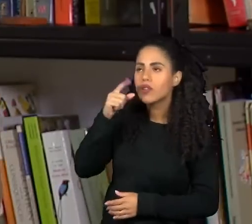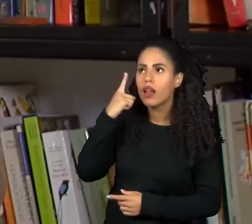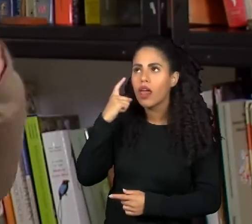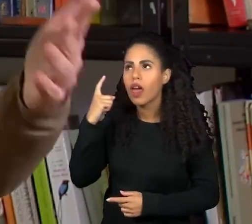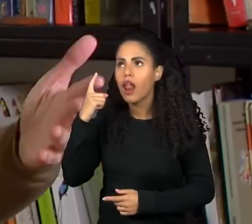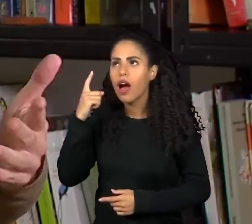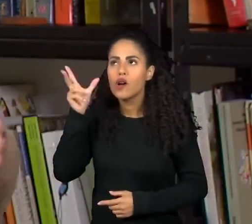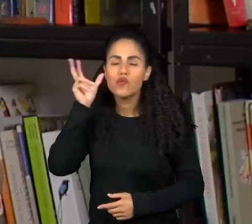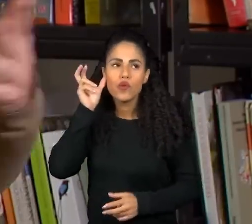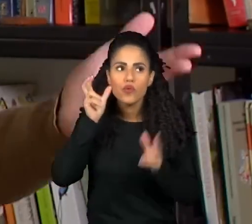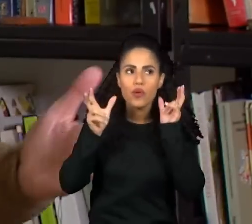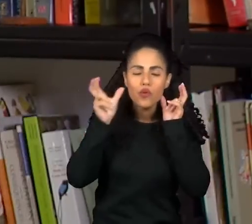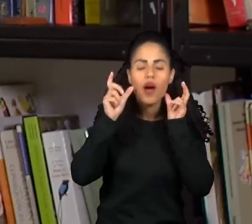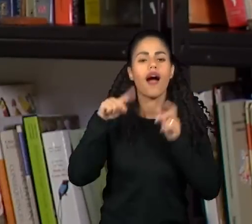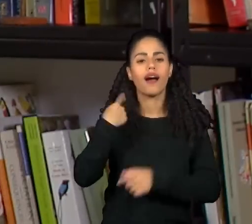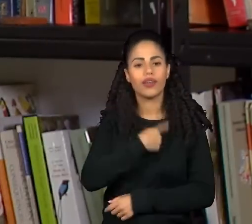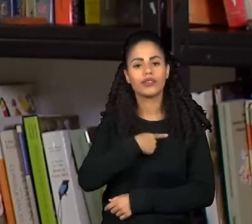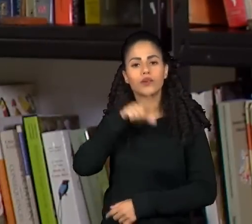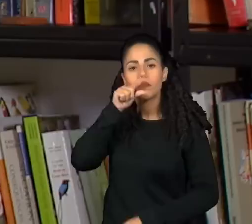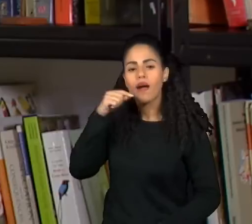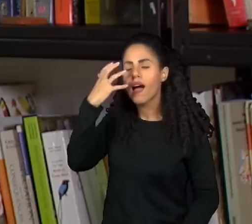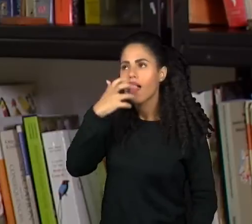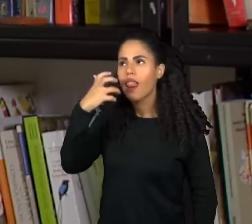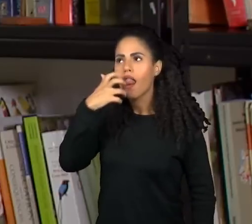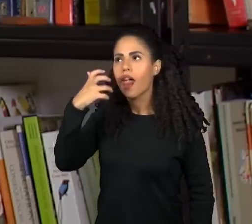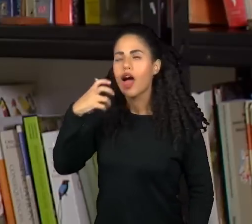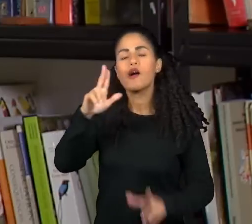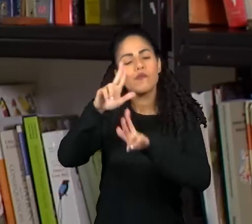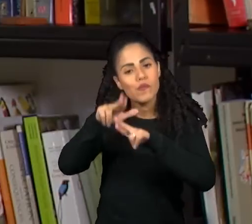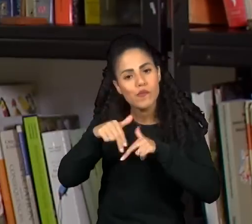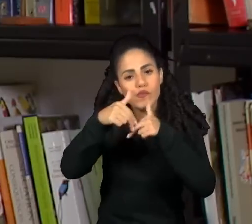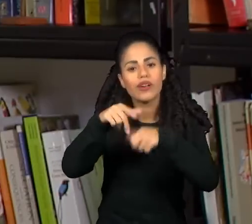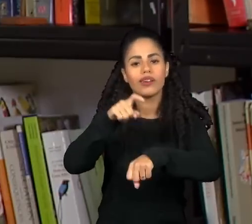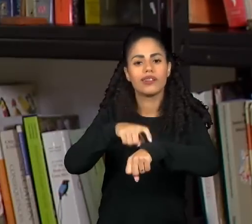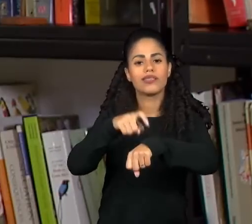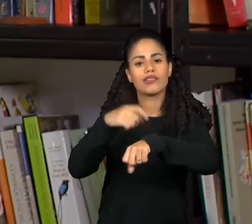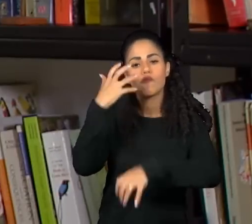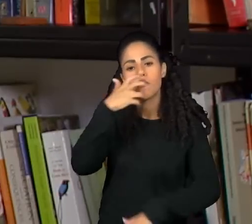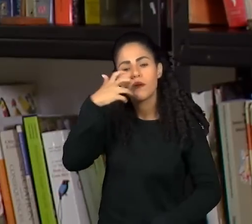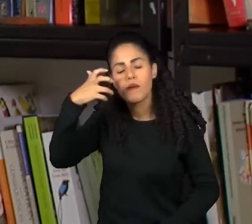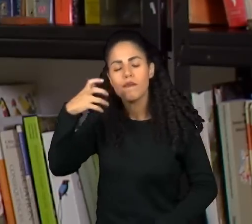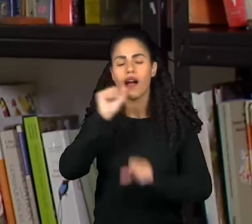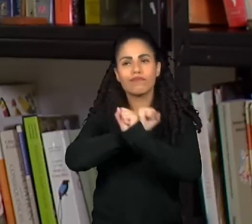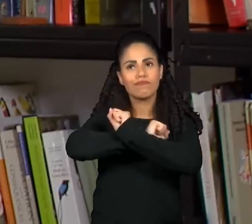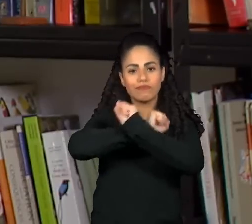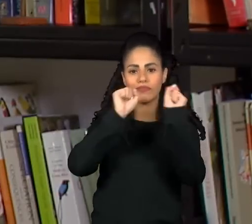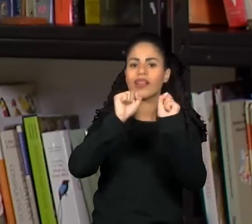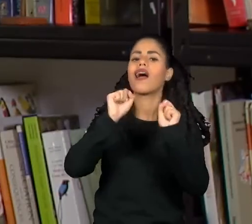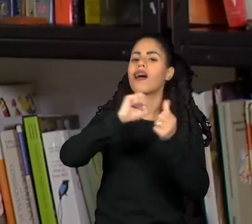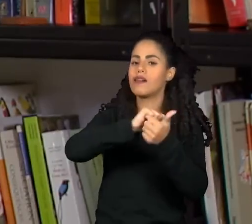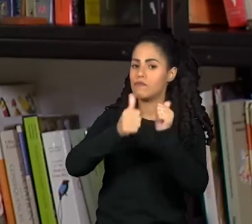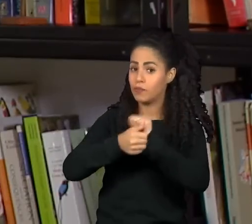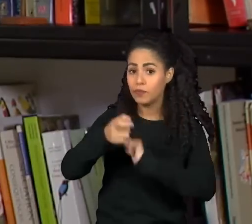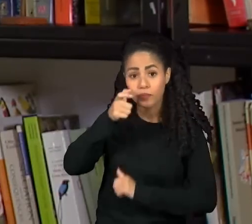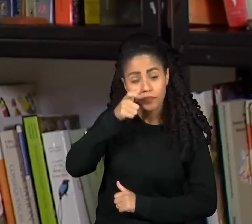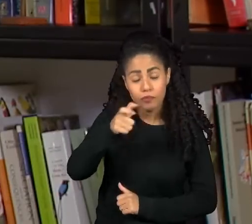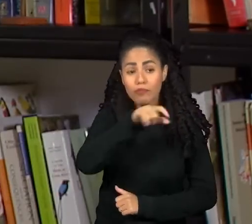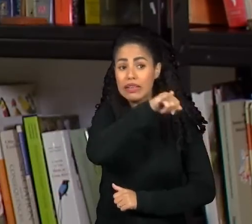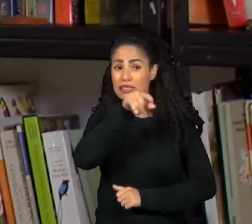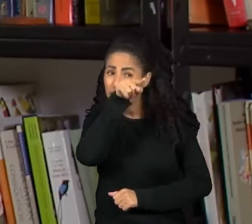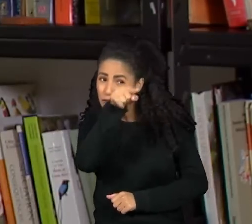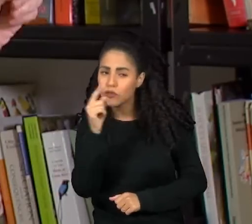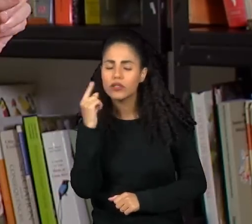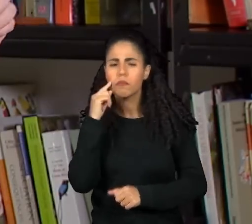eficiente na propagação do canto. Por isso que começa a cantar tão cedo, né? Isso é uma adaptação super interessante. Se você